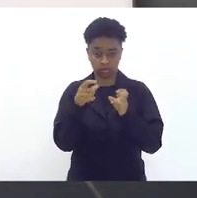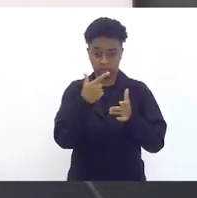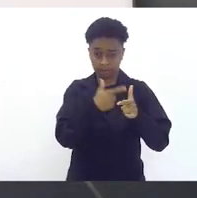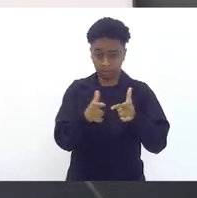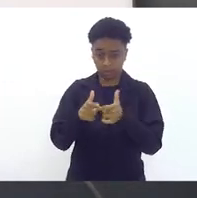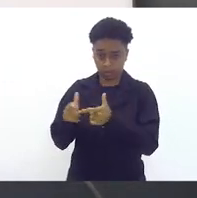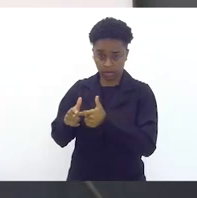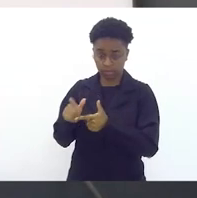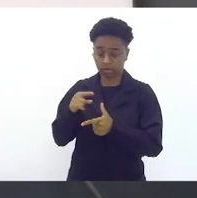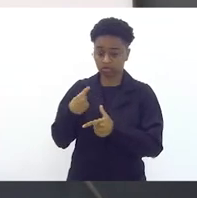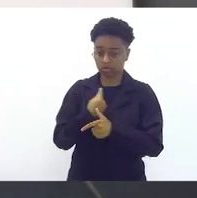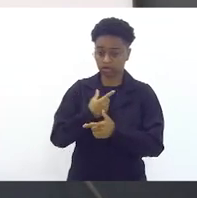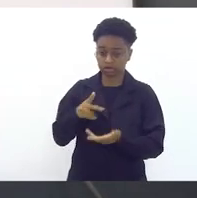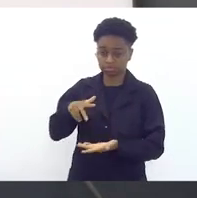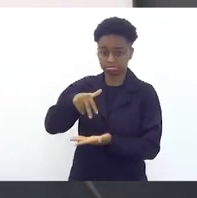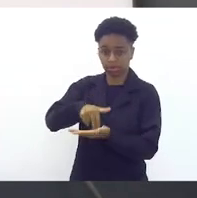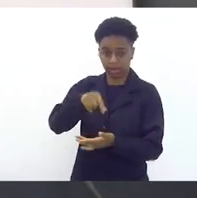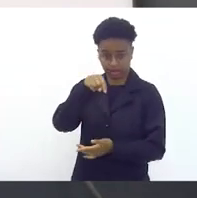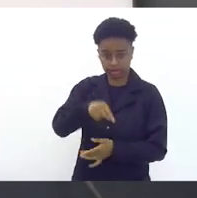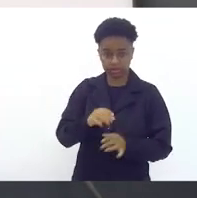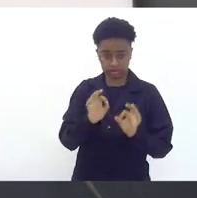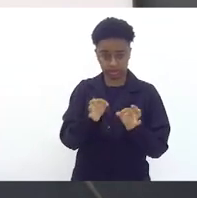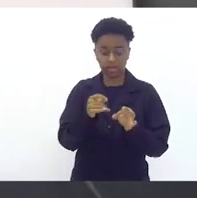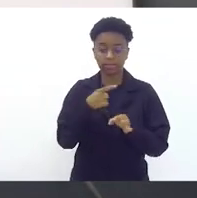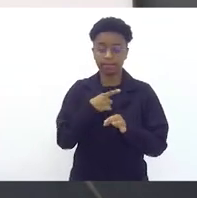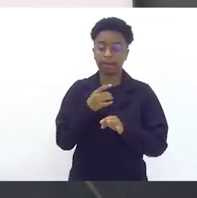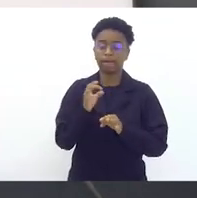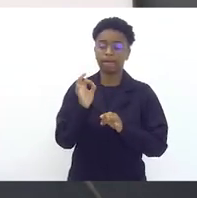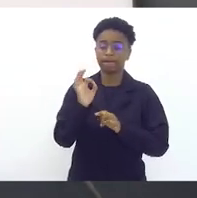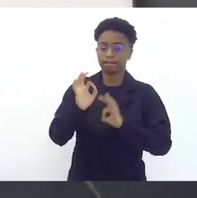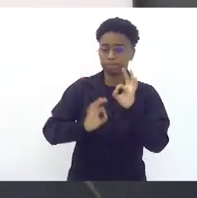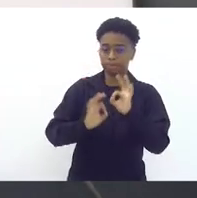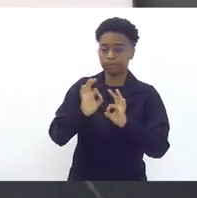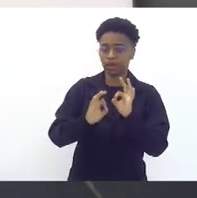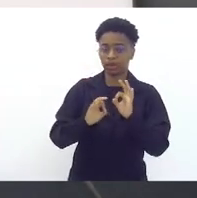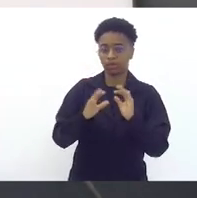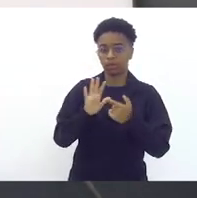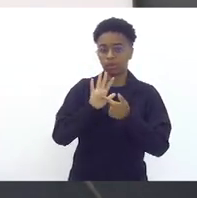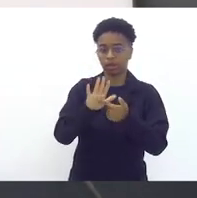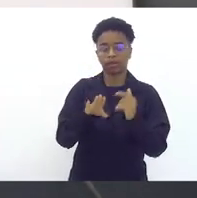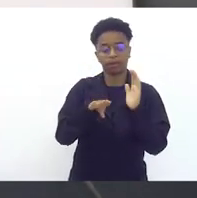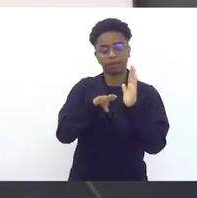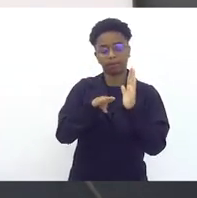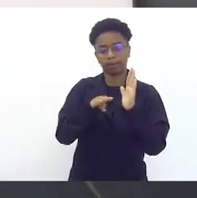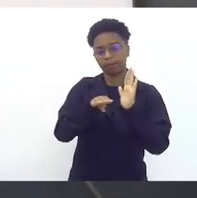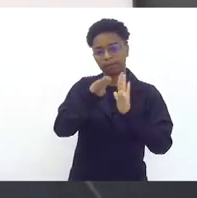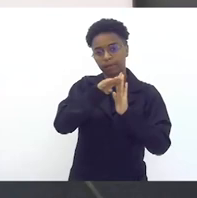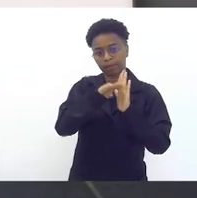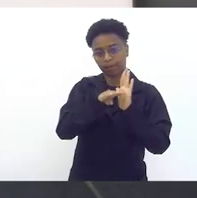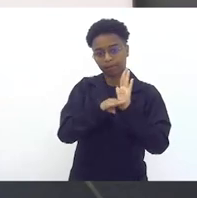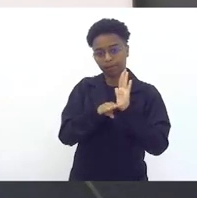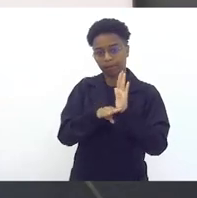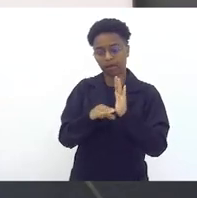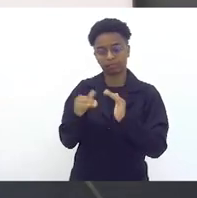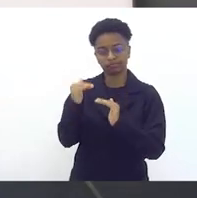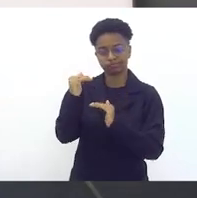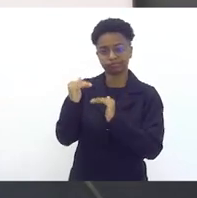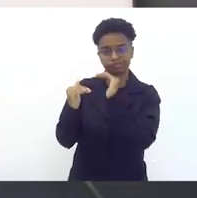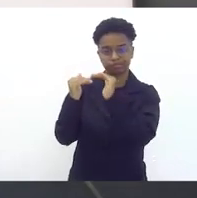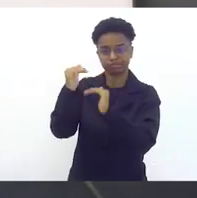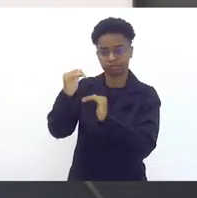trazem a esta audiência. Nós temos um plano de cargos, carreiras e salários que foi devidamente